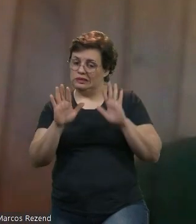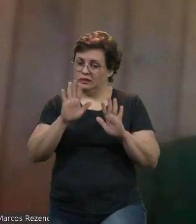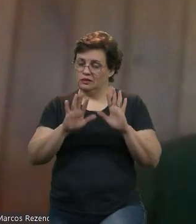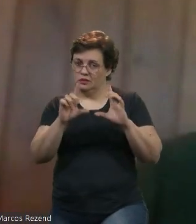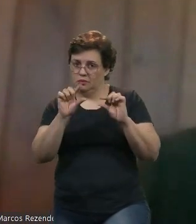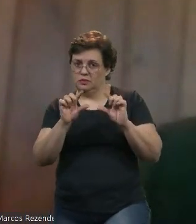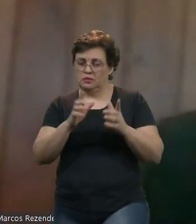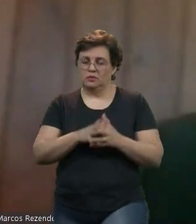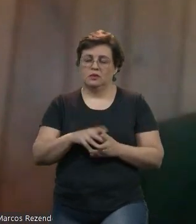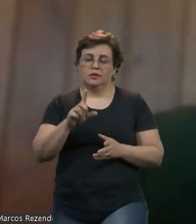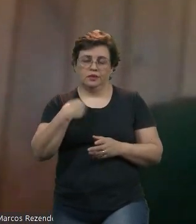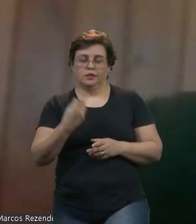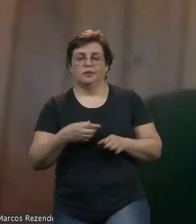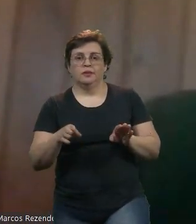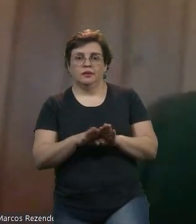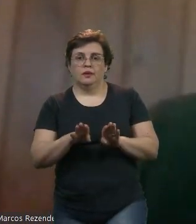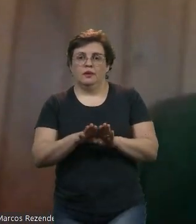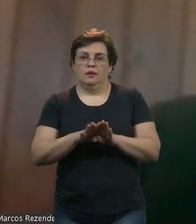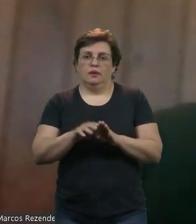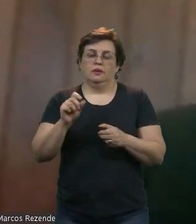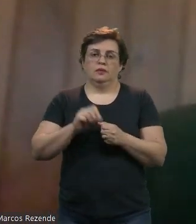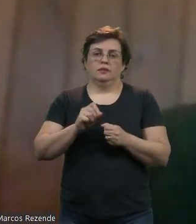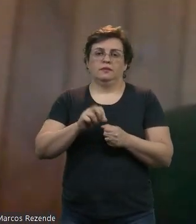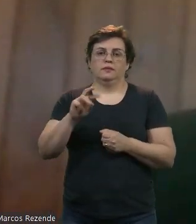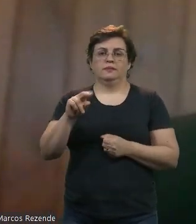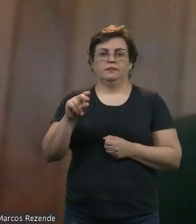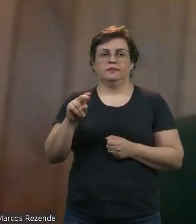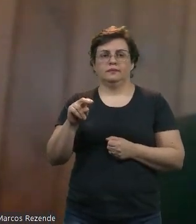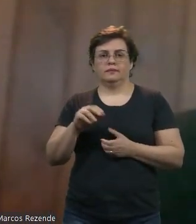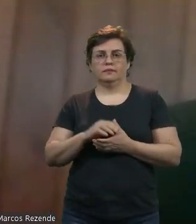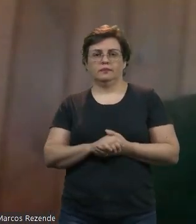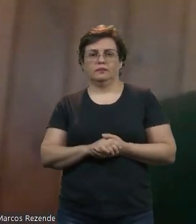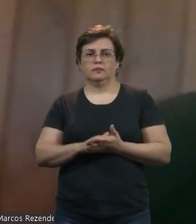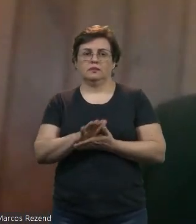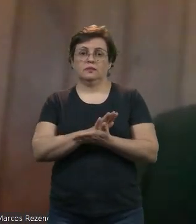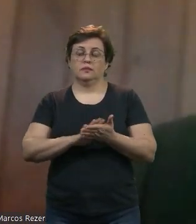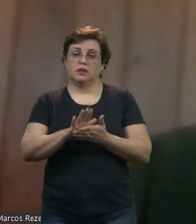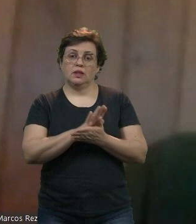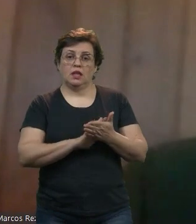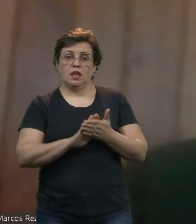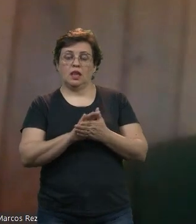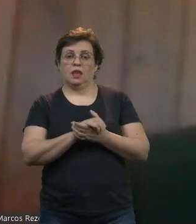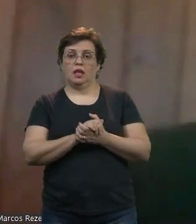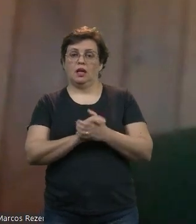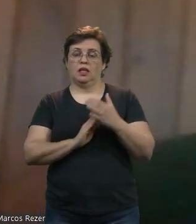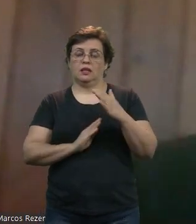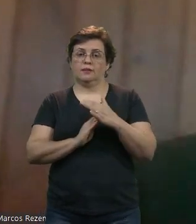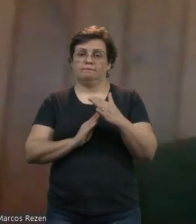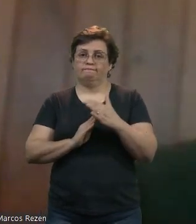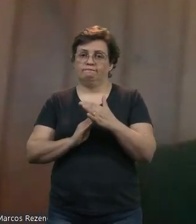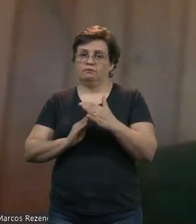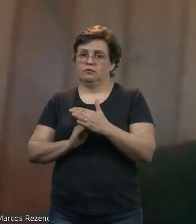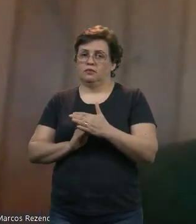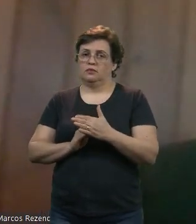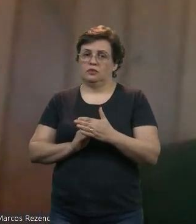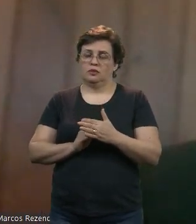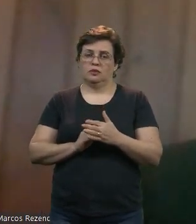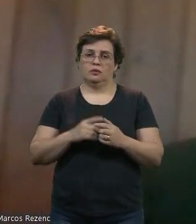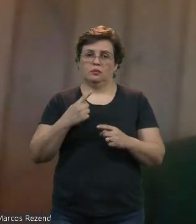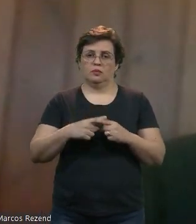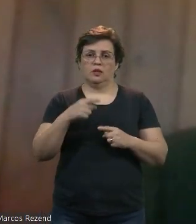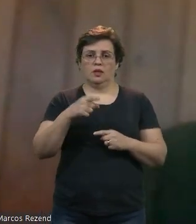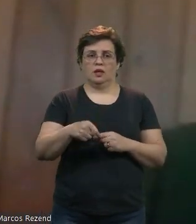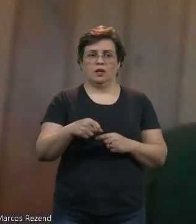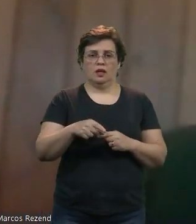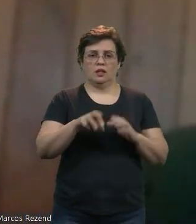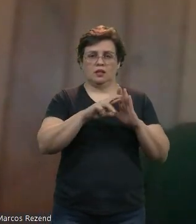é? Nós também o façamos, nada impedindo, já que essa resolução de número